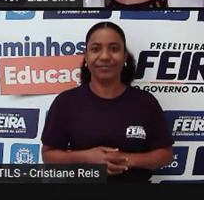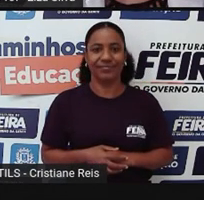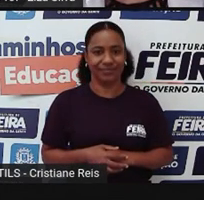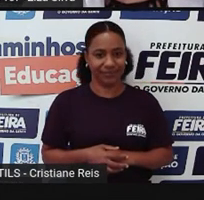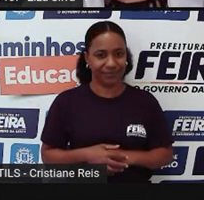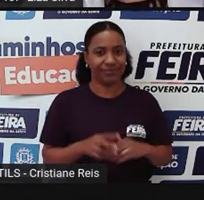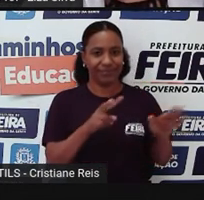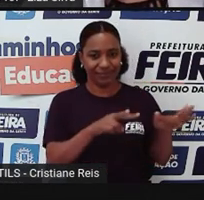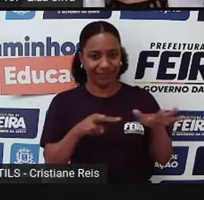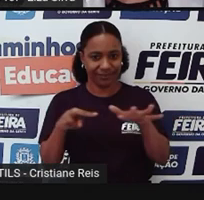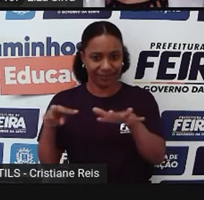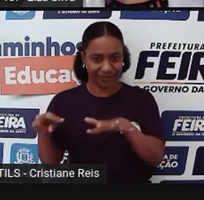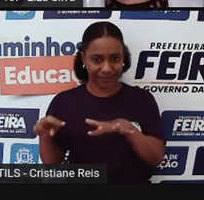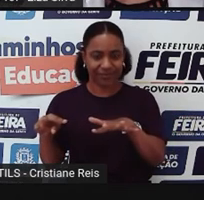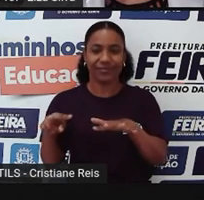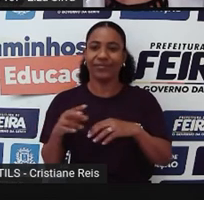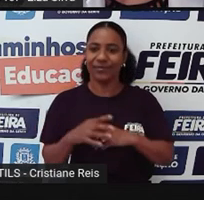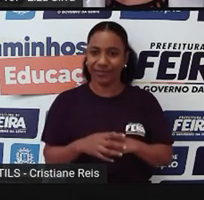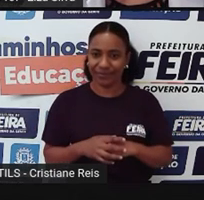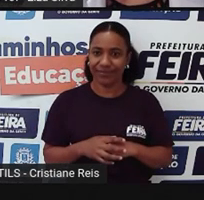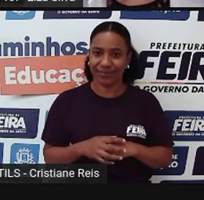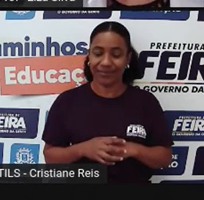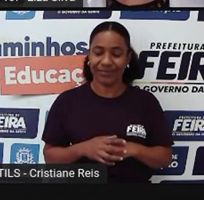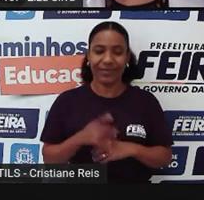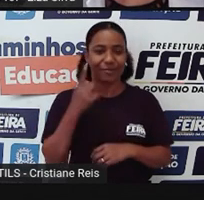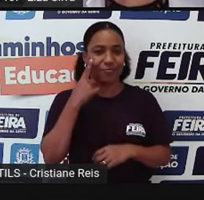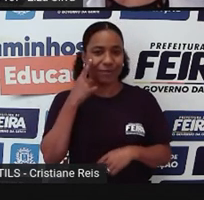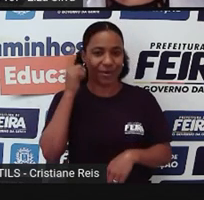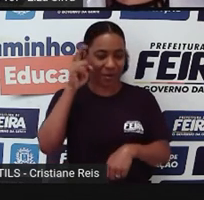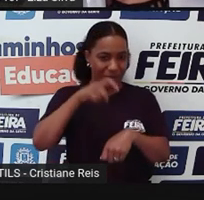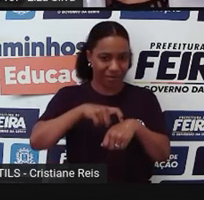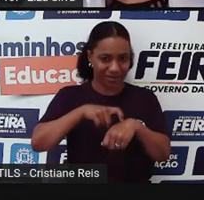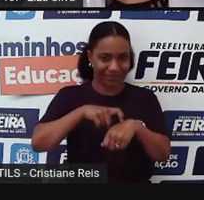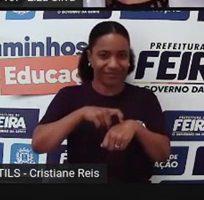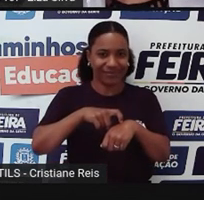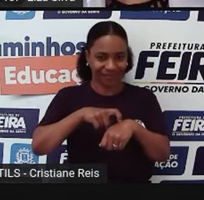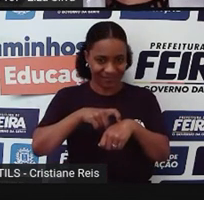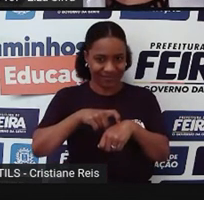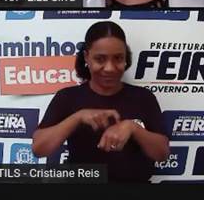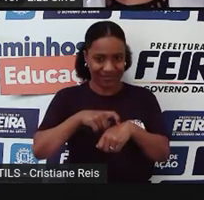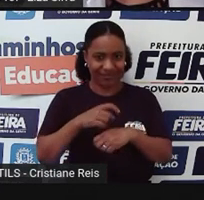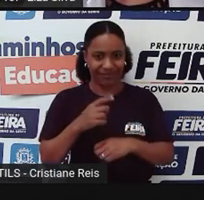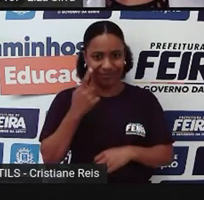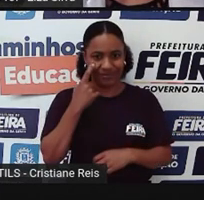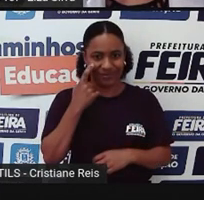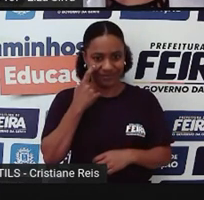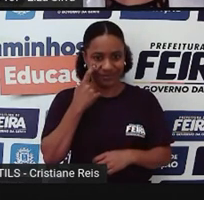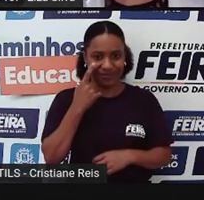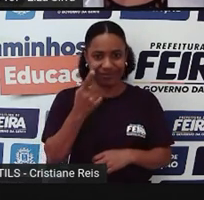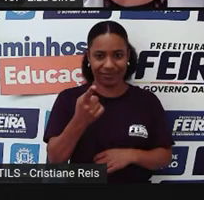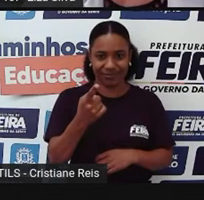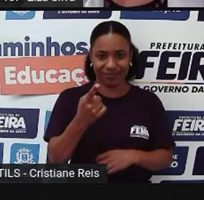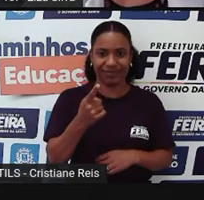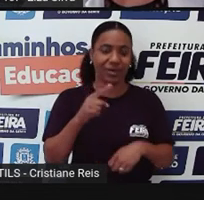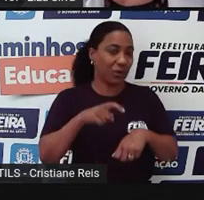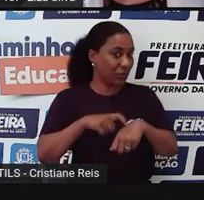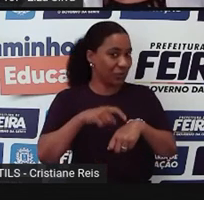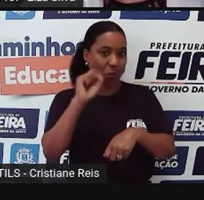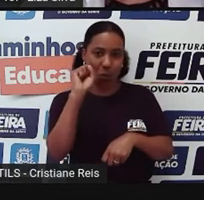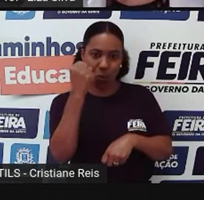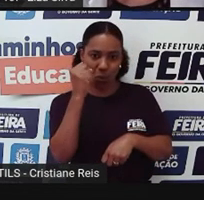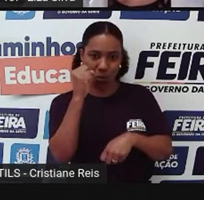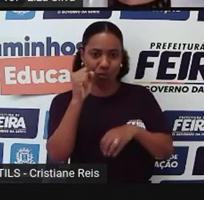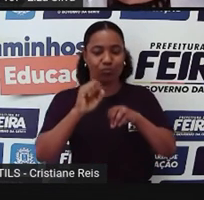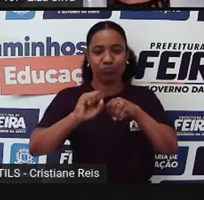semana aqui você tem a organização dos horários de aula é claro que a nossa realidade não tem oito aulas